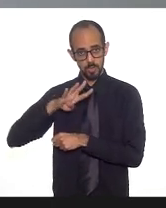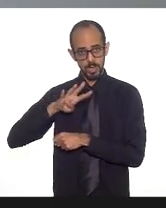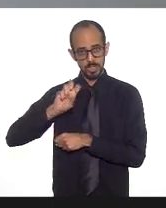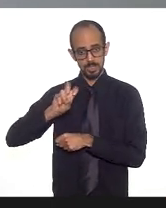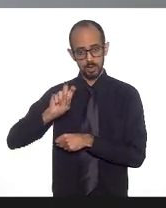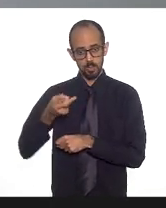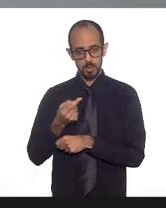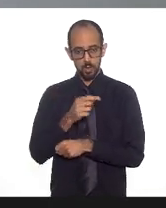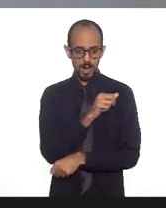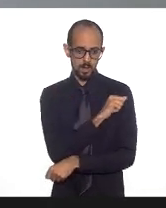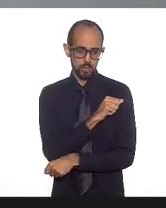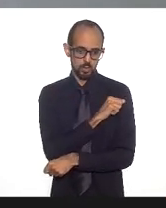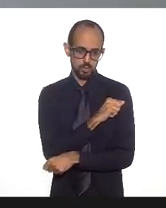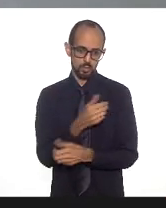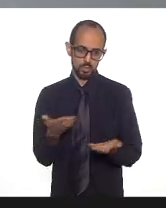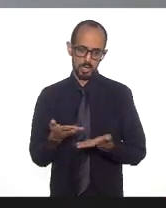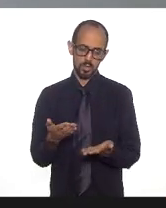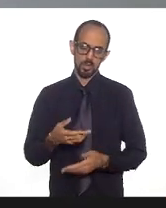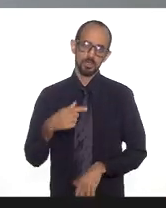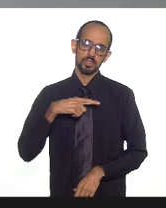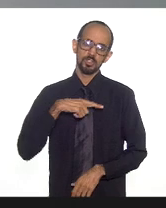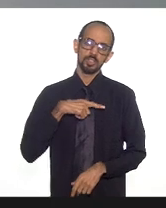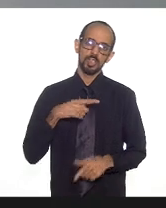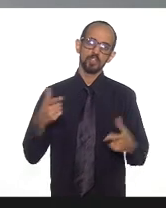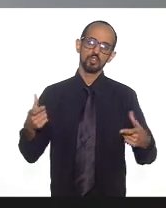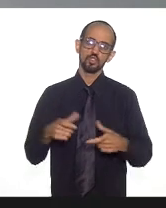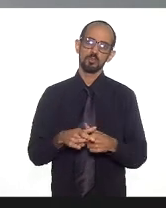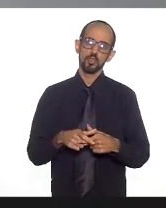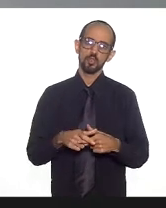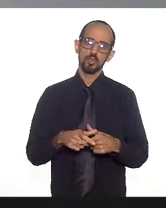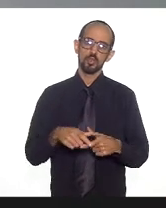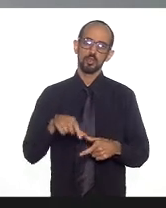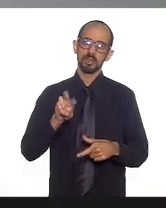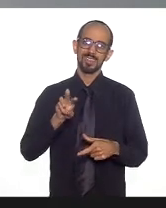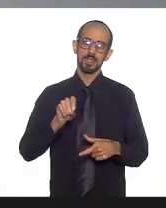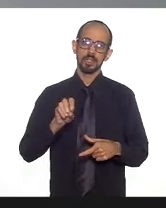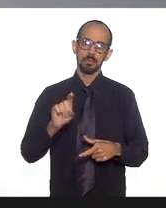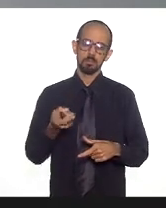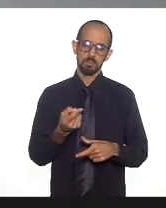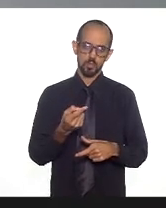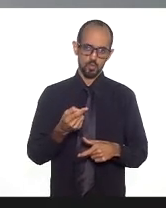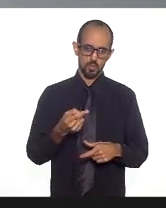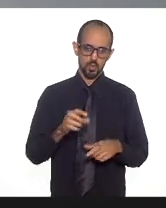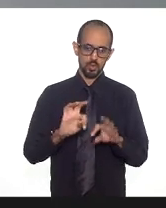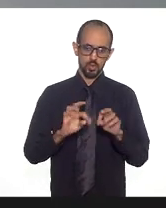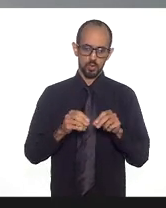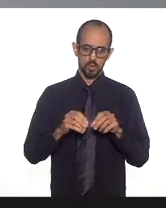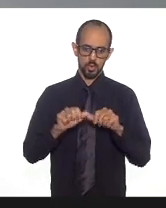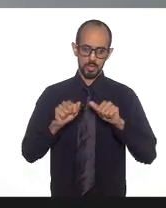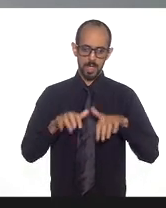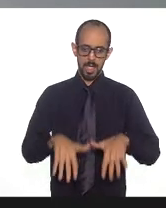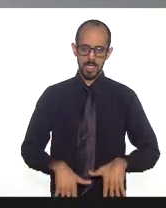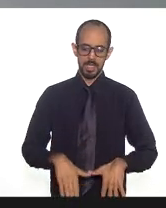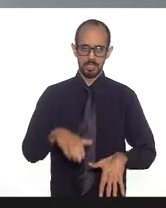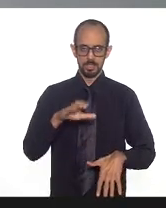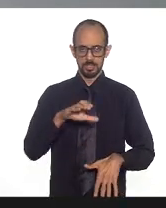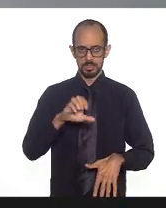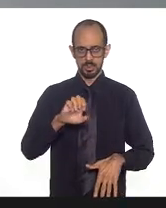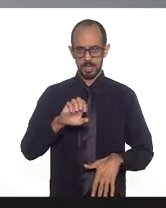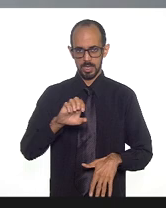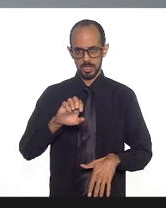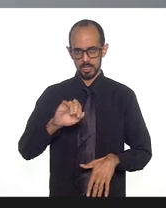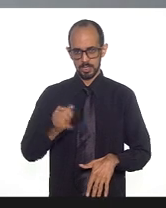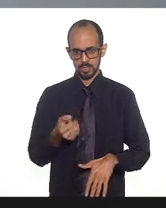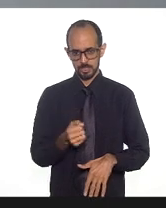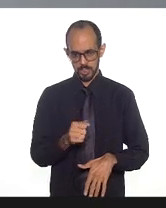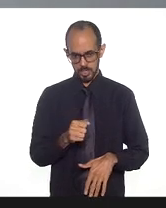ano nós atendemos 30 mil alunos. Né? Toda a Rede Seja, vou falar especificamente da Rede Seja, não vou